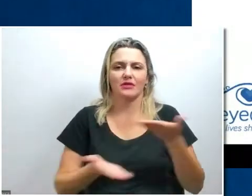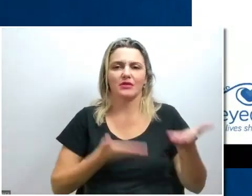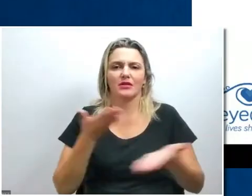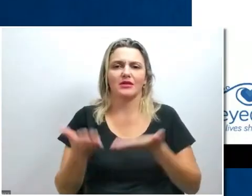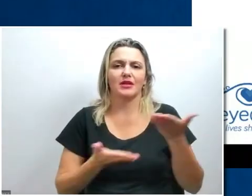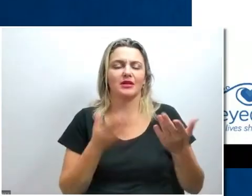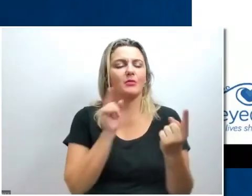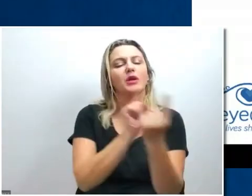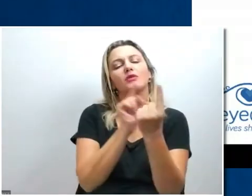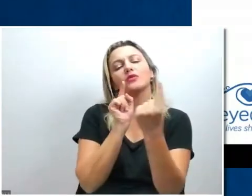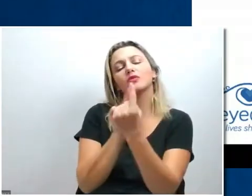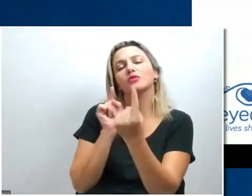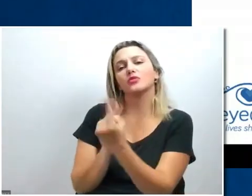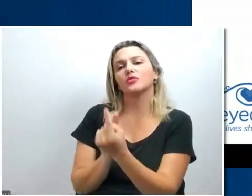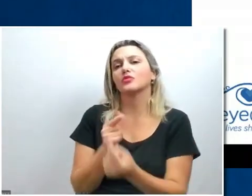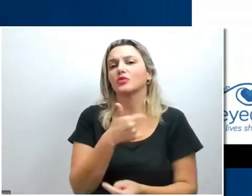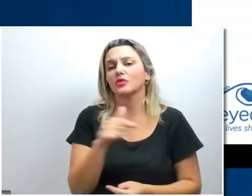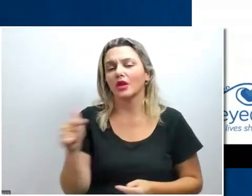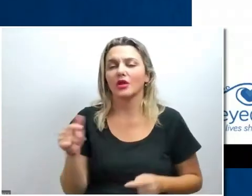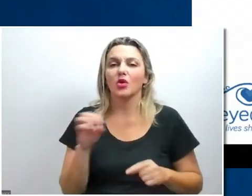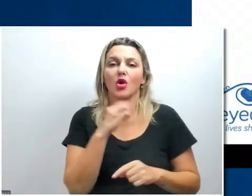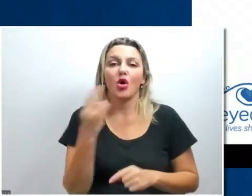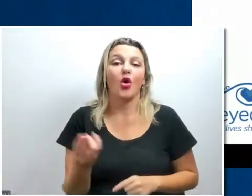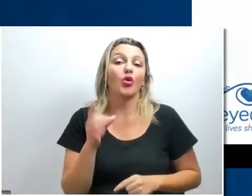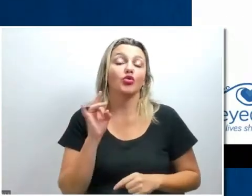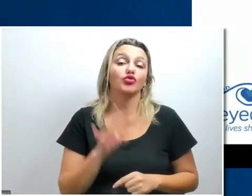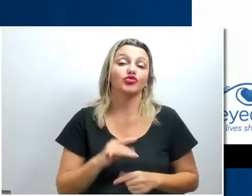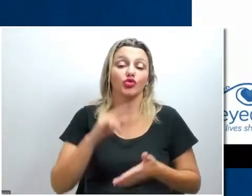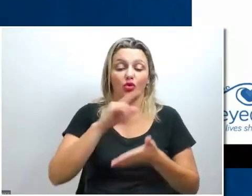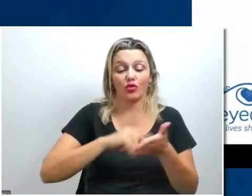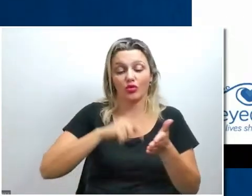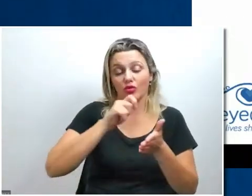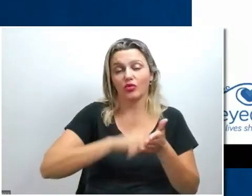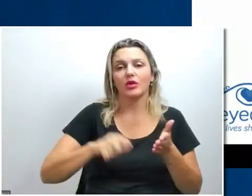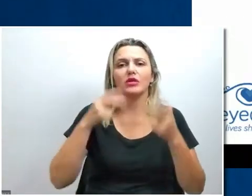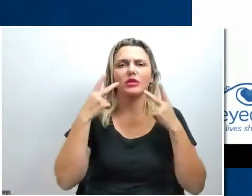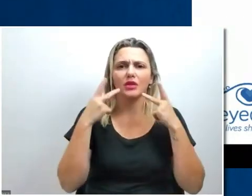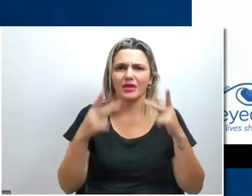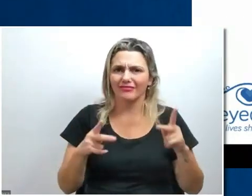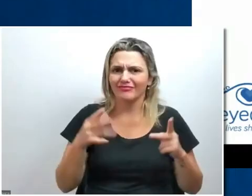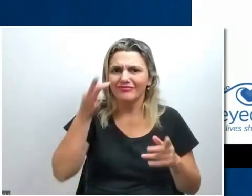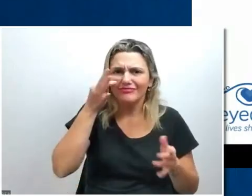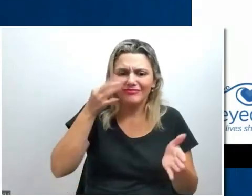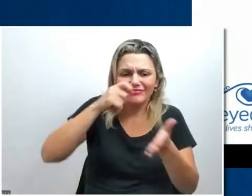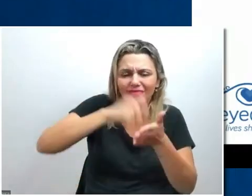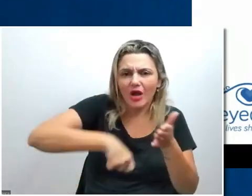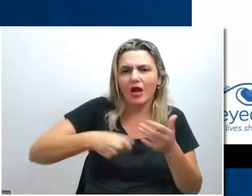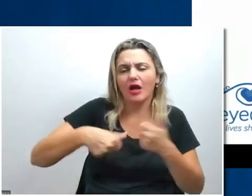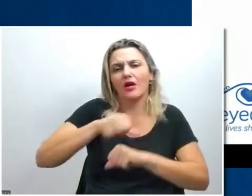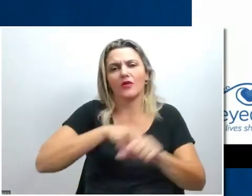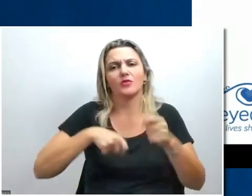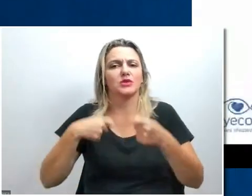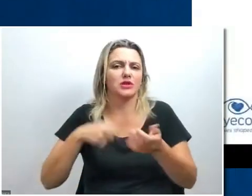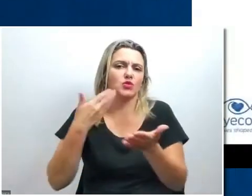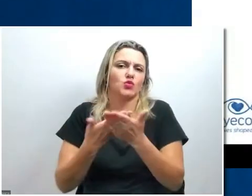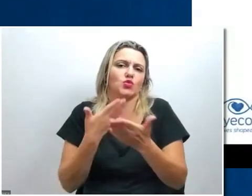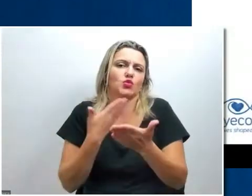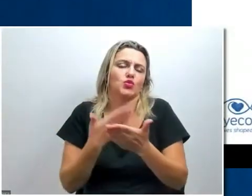individualizadas e aquelas cuja eficácia são documentadas por testemunhos, ao invés de estudos cientificamente bem